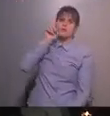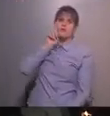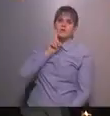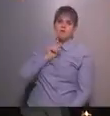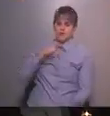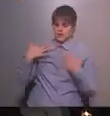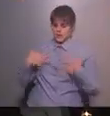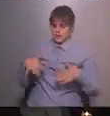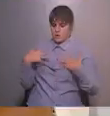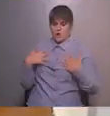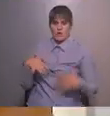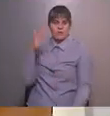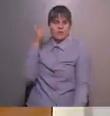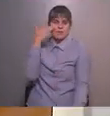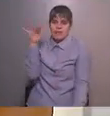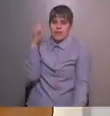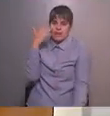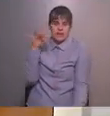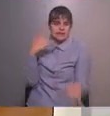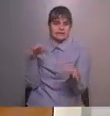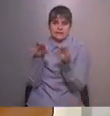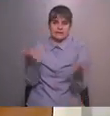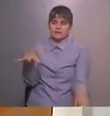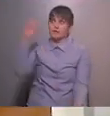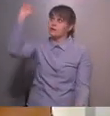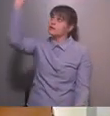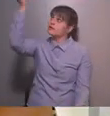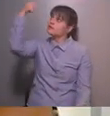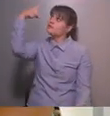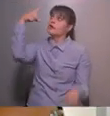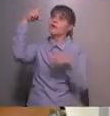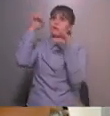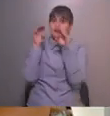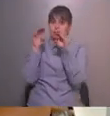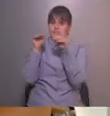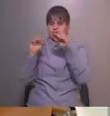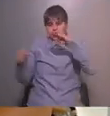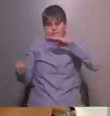stopami, a na jej głowie wieniec gwiazd dwunastu.